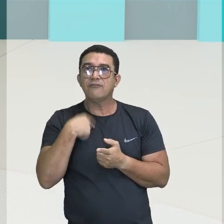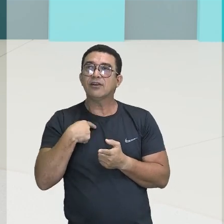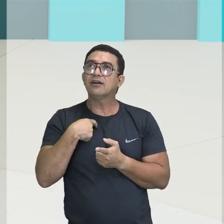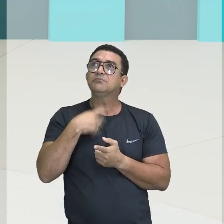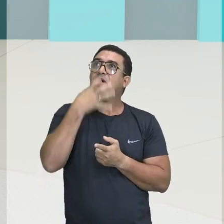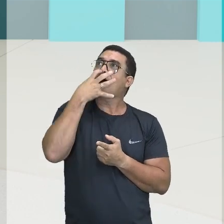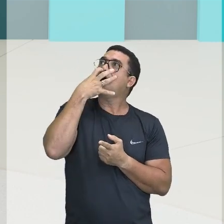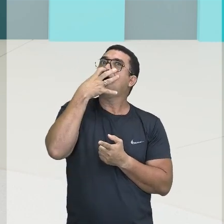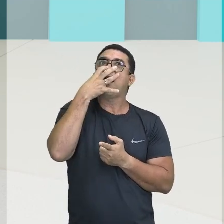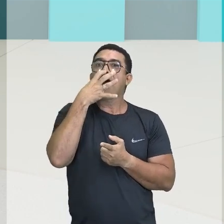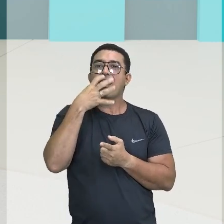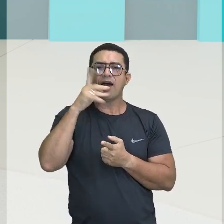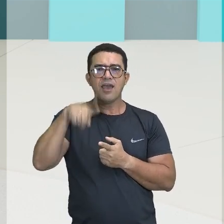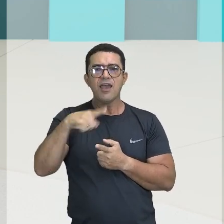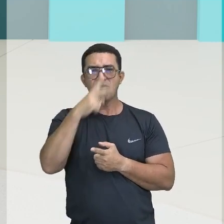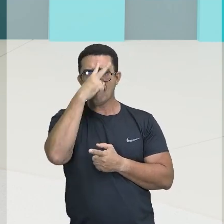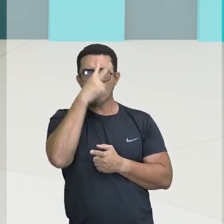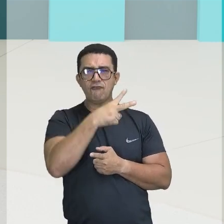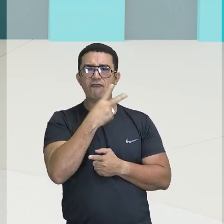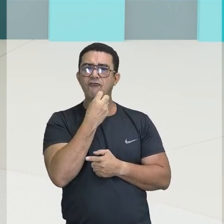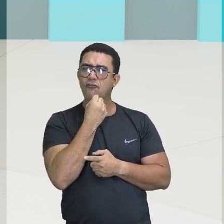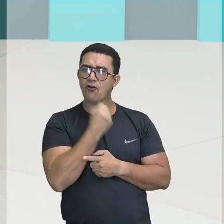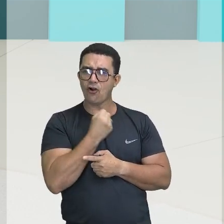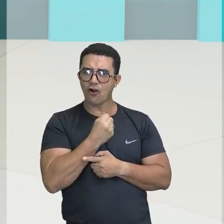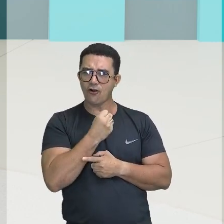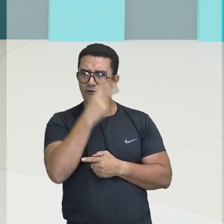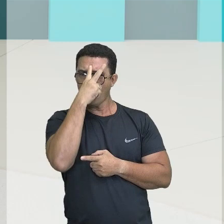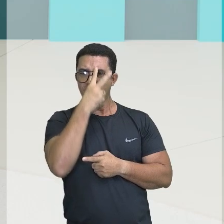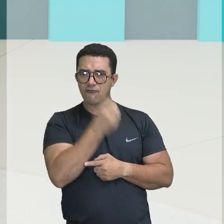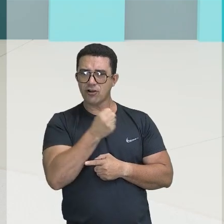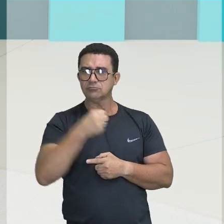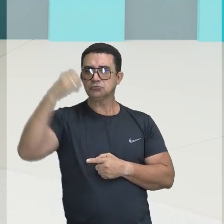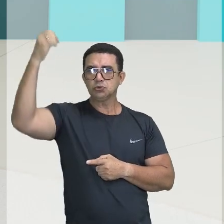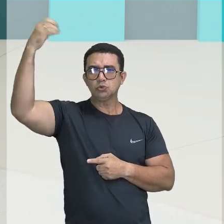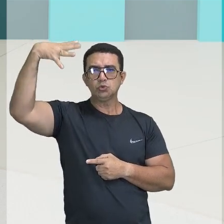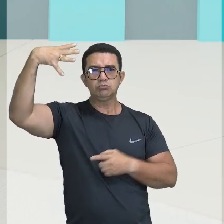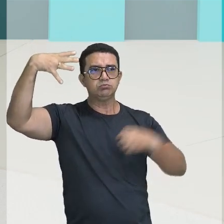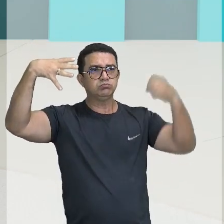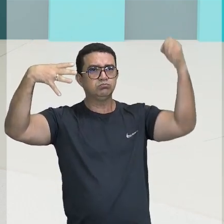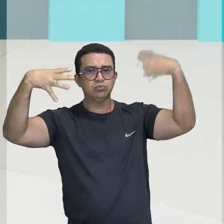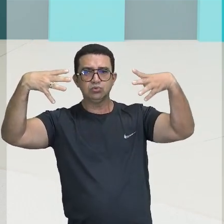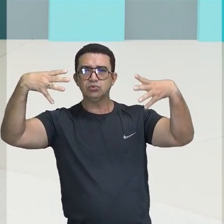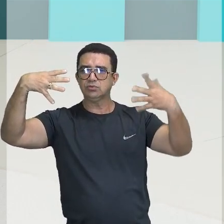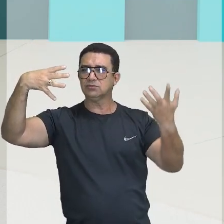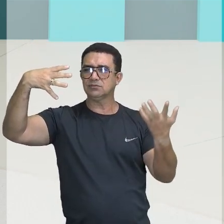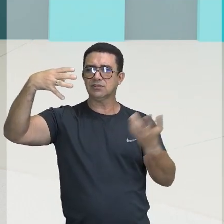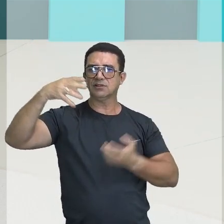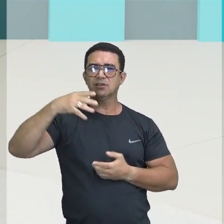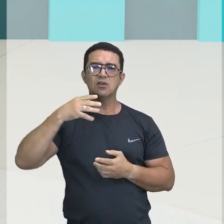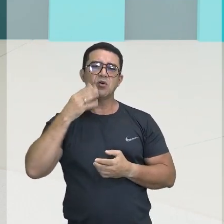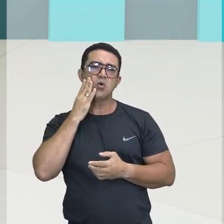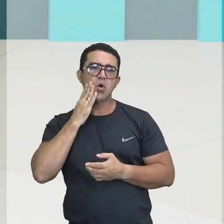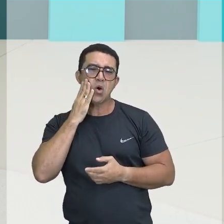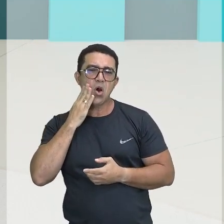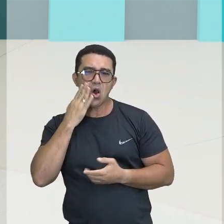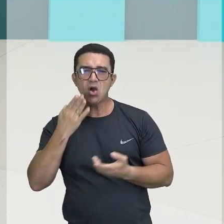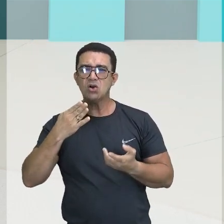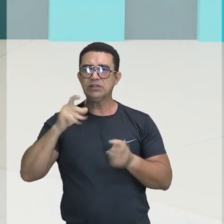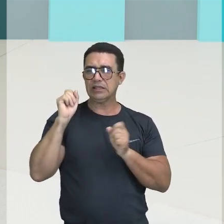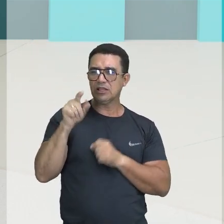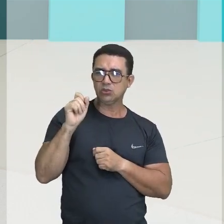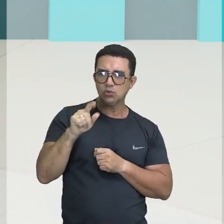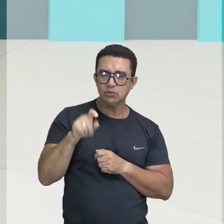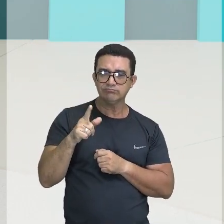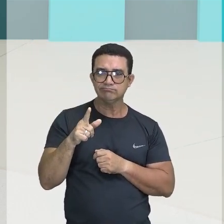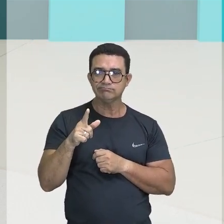luzes que são muito fortes. Como vocês podem ver, as luzes aí rosa e azul. Então, cada movimento